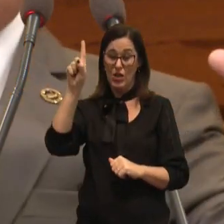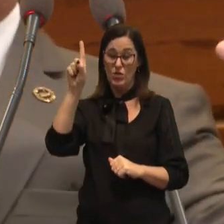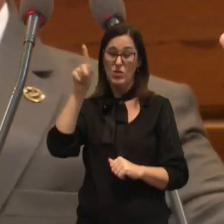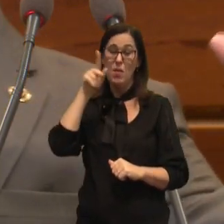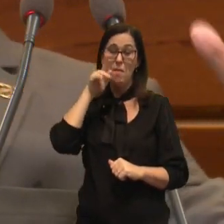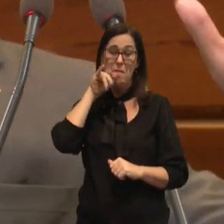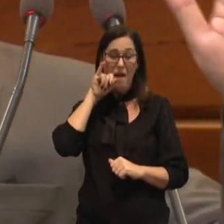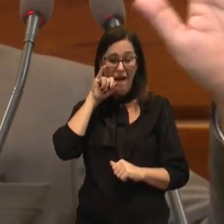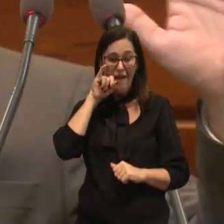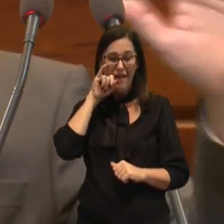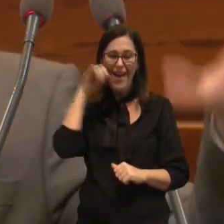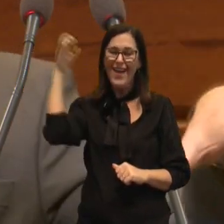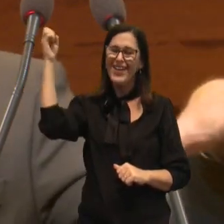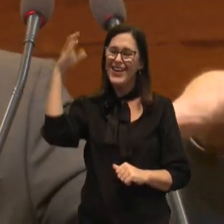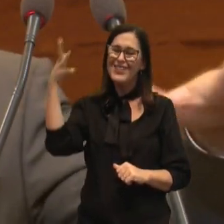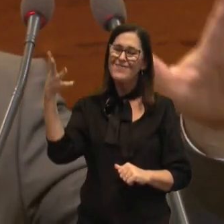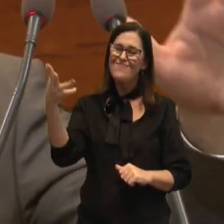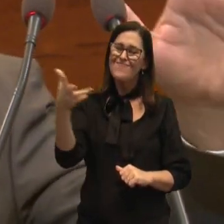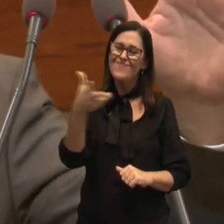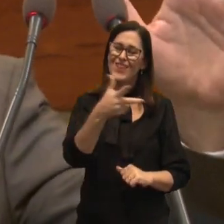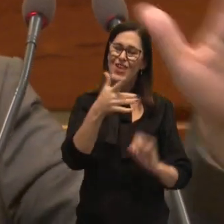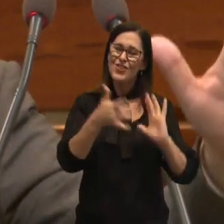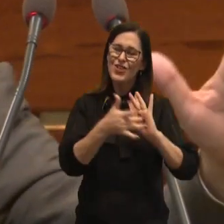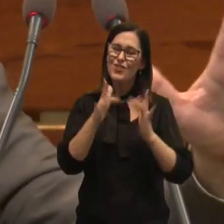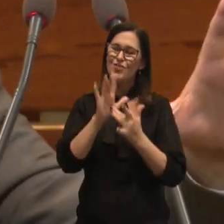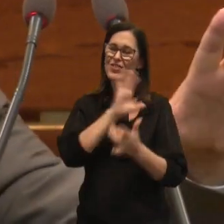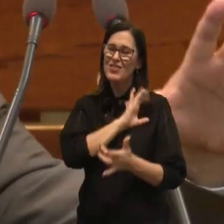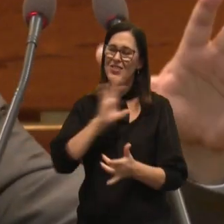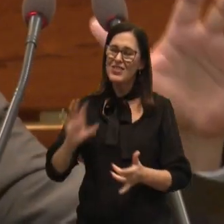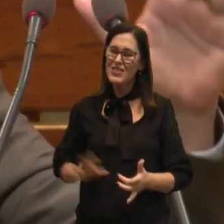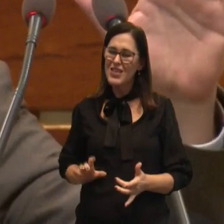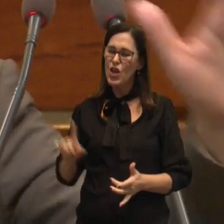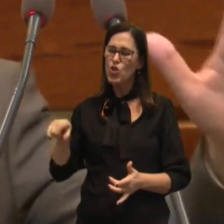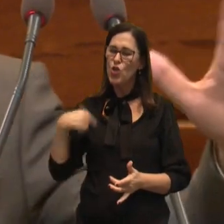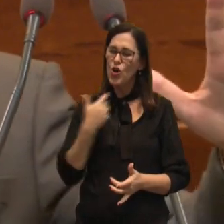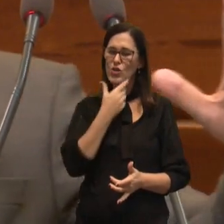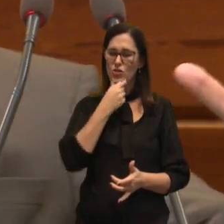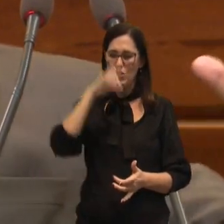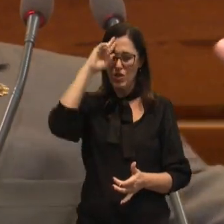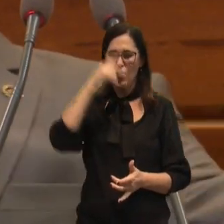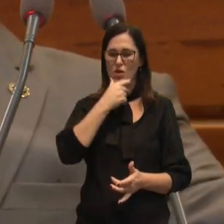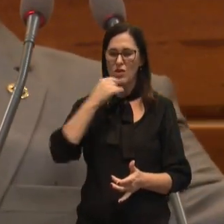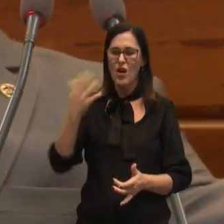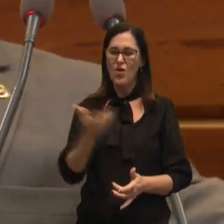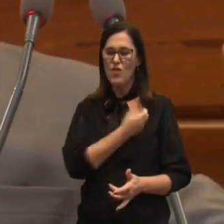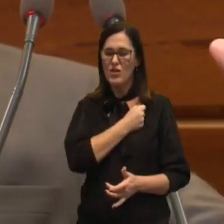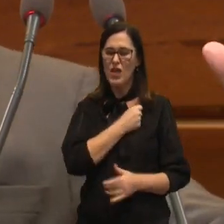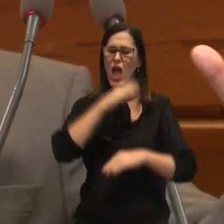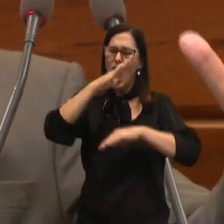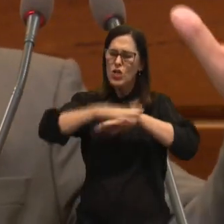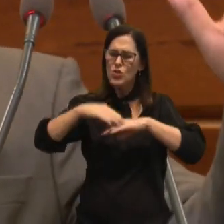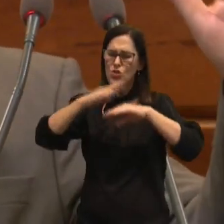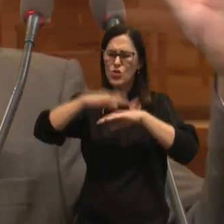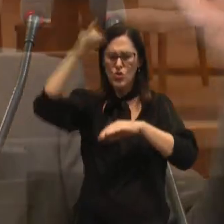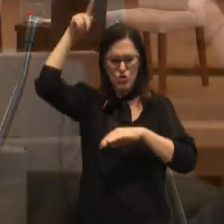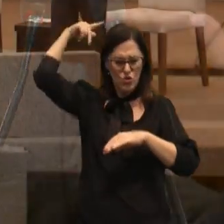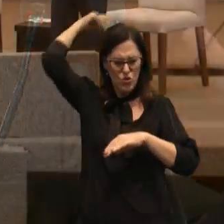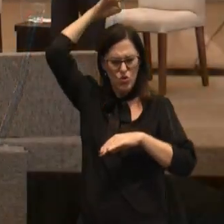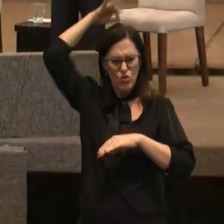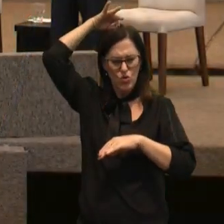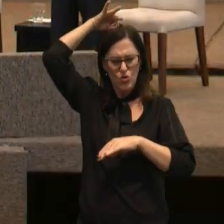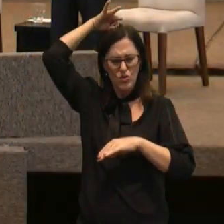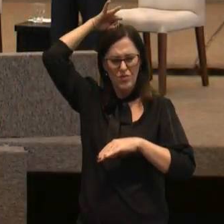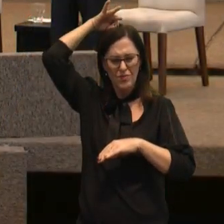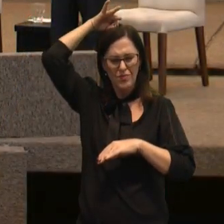Pai, a graça maravilhosa de Jesus Cristo, o nosso Senhor e Salvador, e as consolações do Espírito Santo